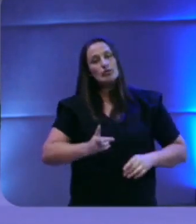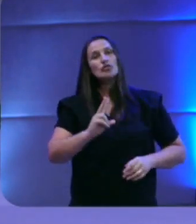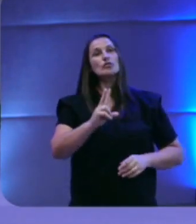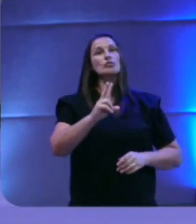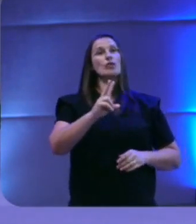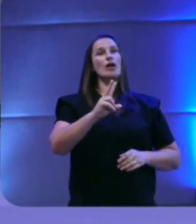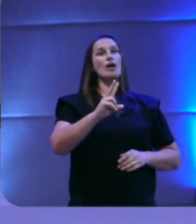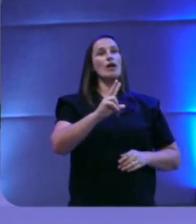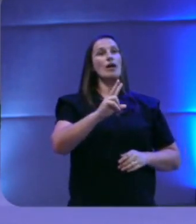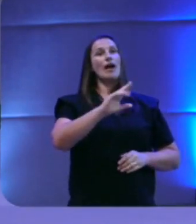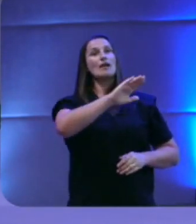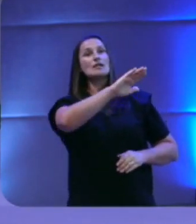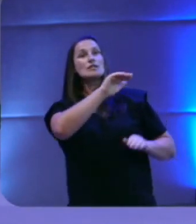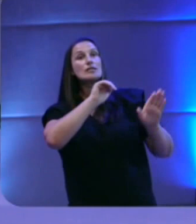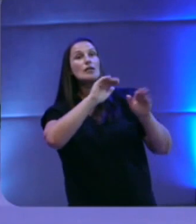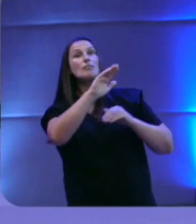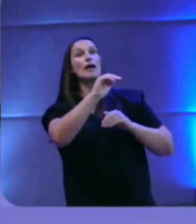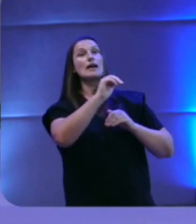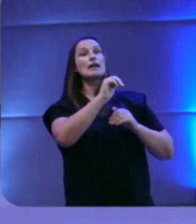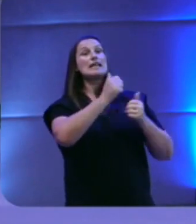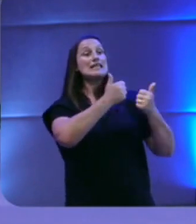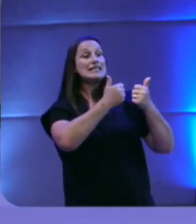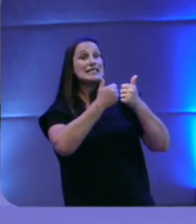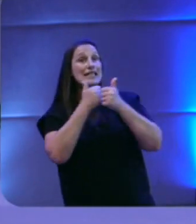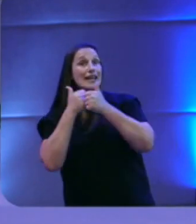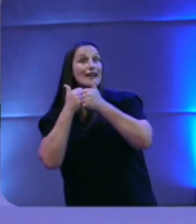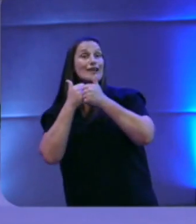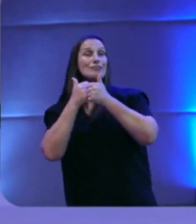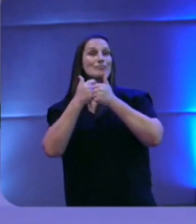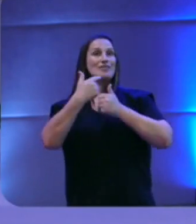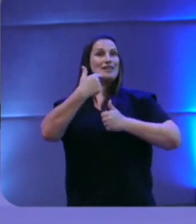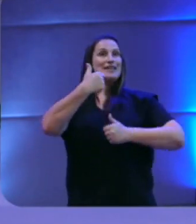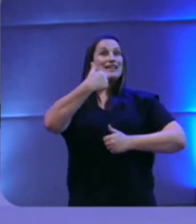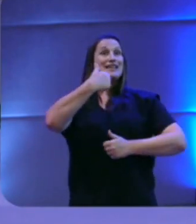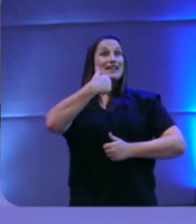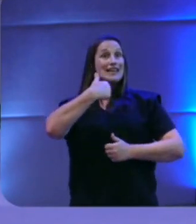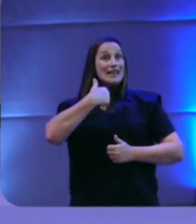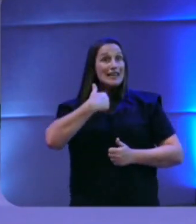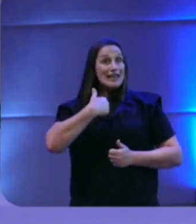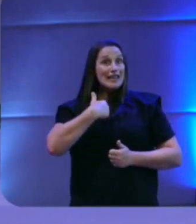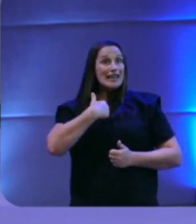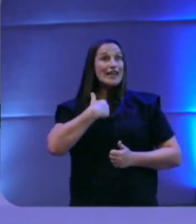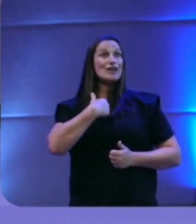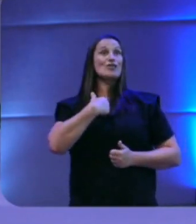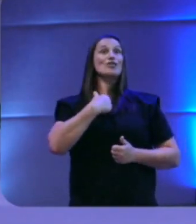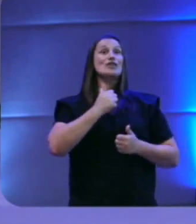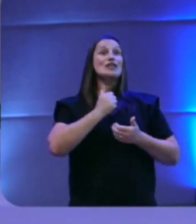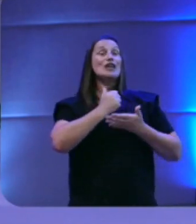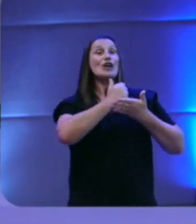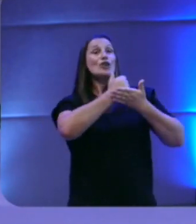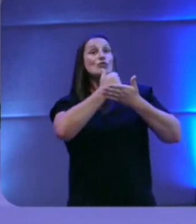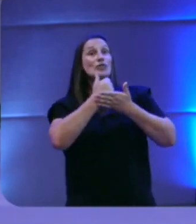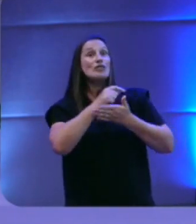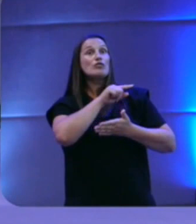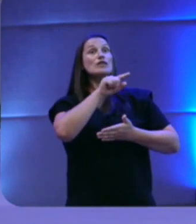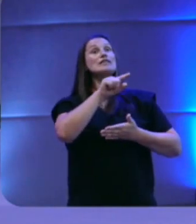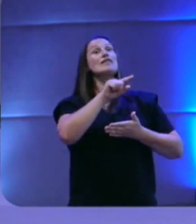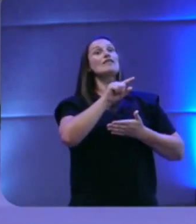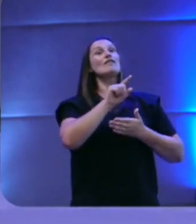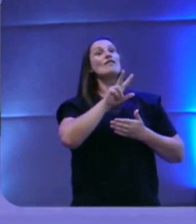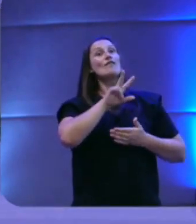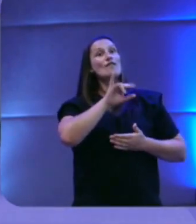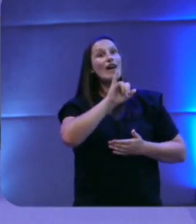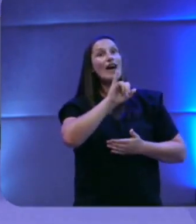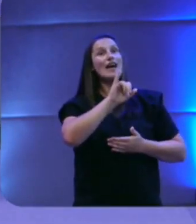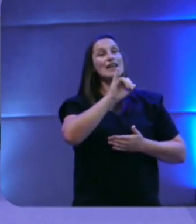2020. Siga-me, e eu farei de você pescadores de homens. Agora, uma primeira pergunta